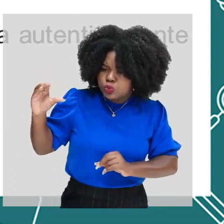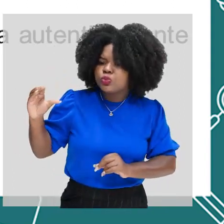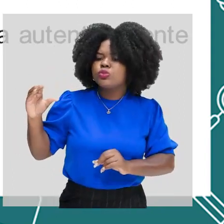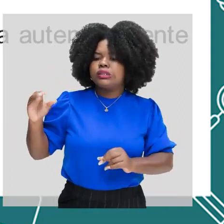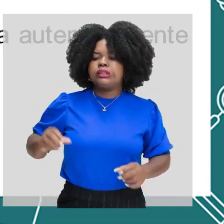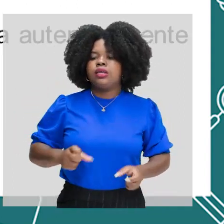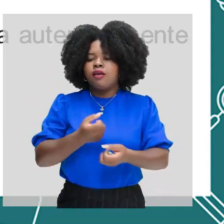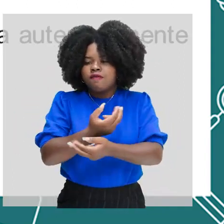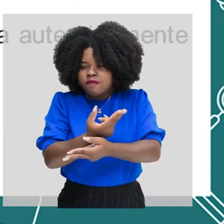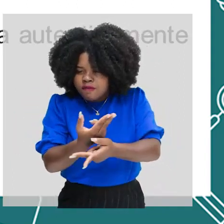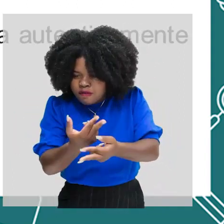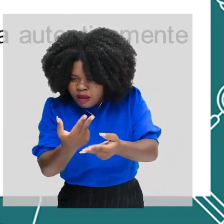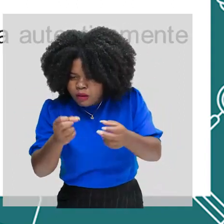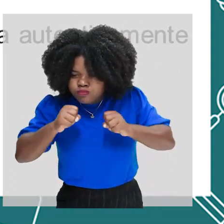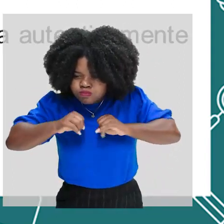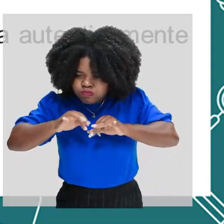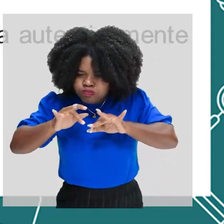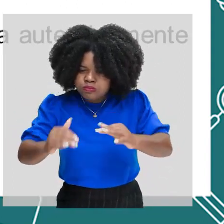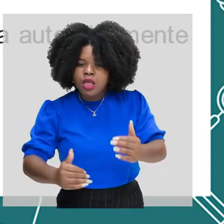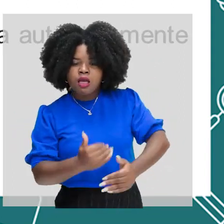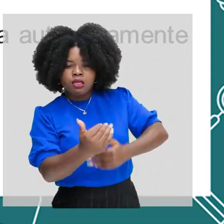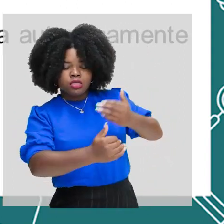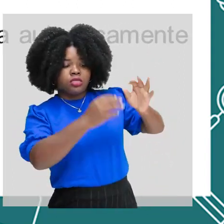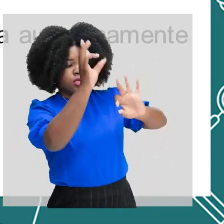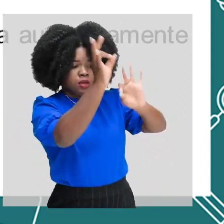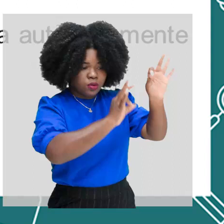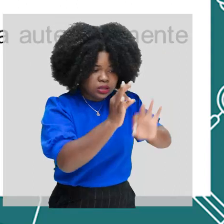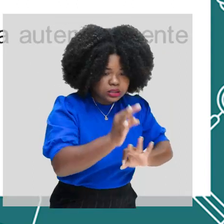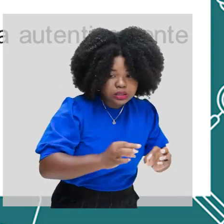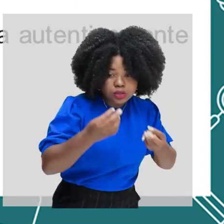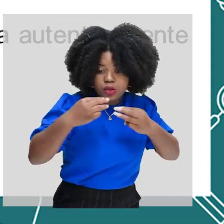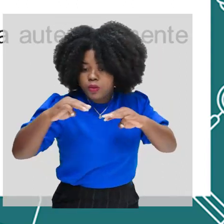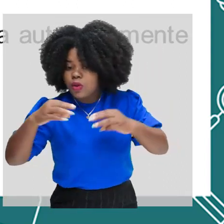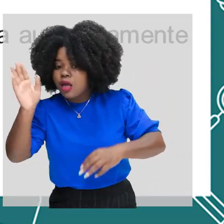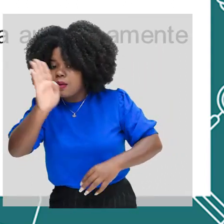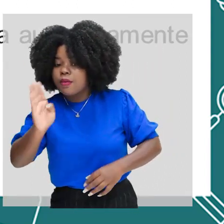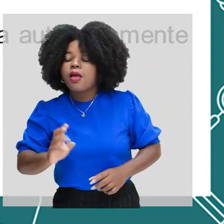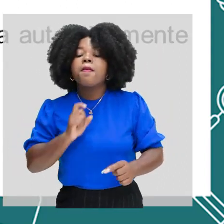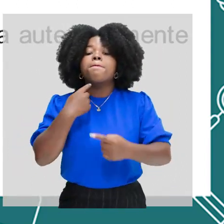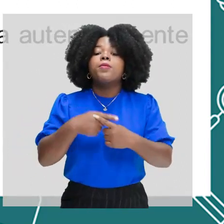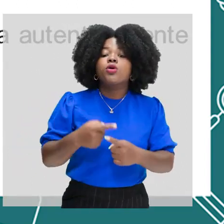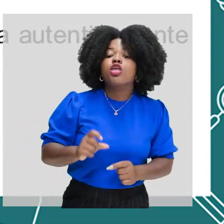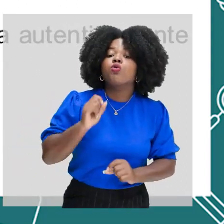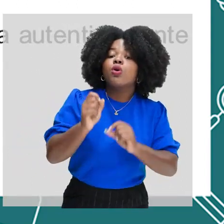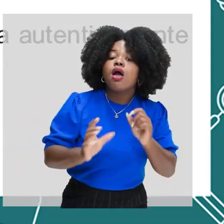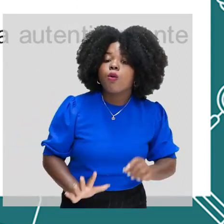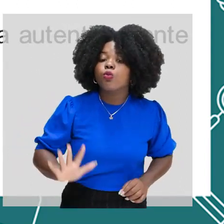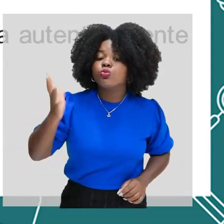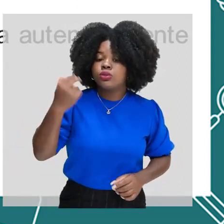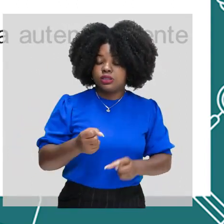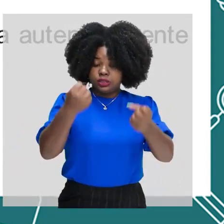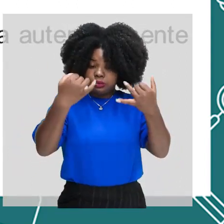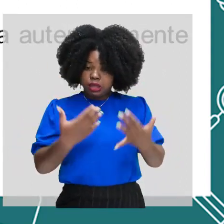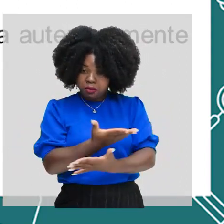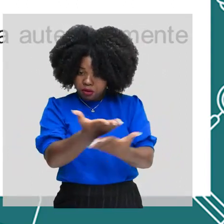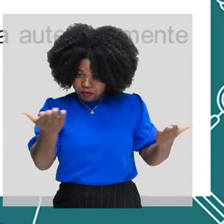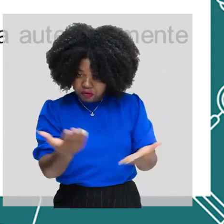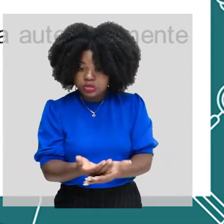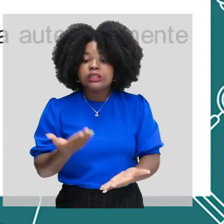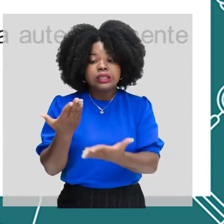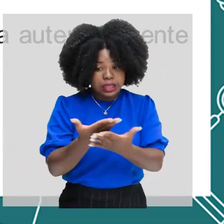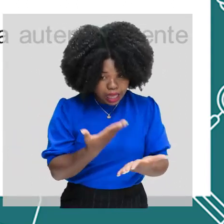díspares na construção da musicalidade brasileira. Porque o que acontece? Nós falamos também na nossa aula que o reggae